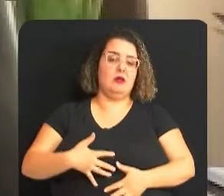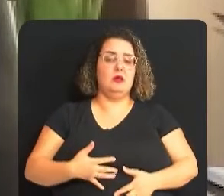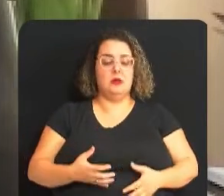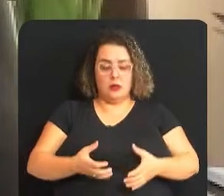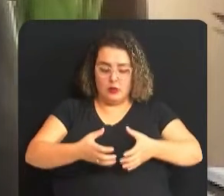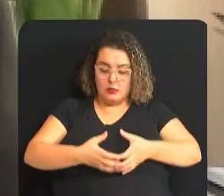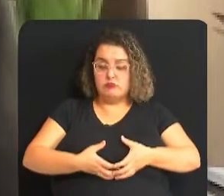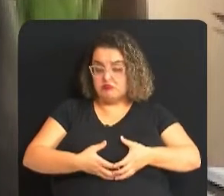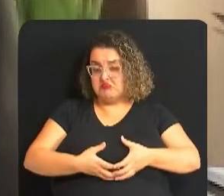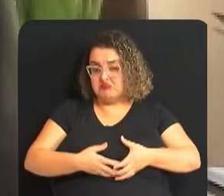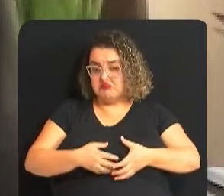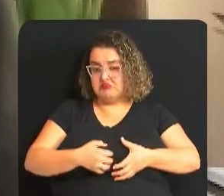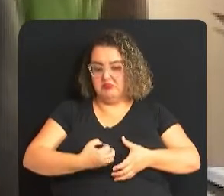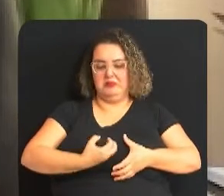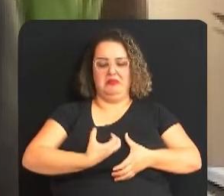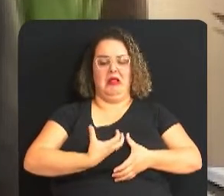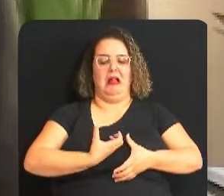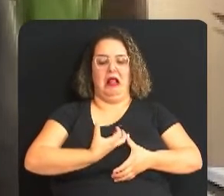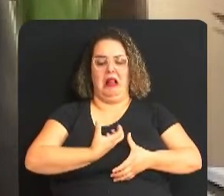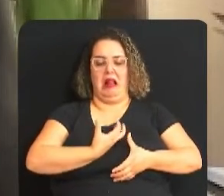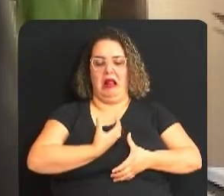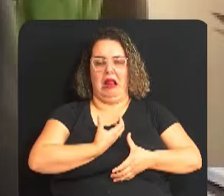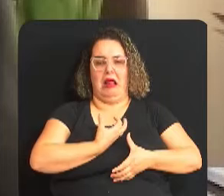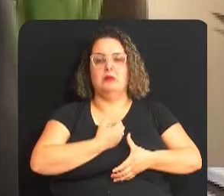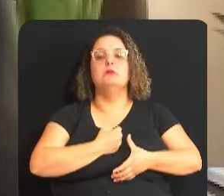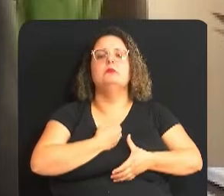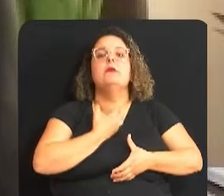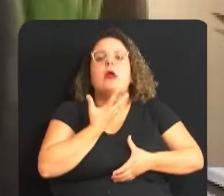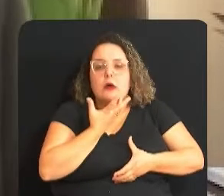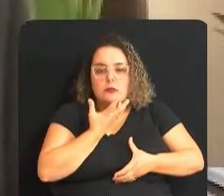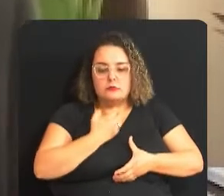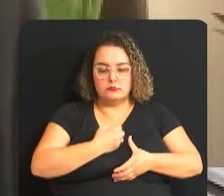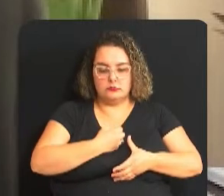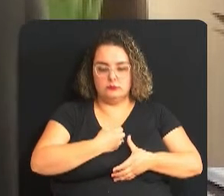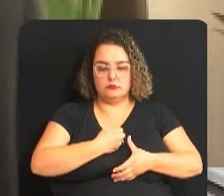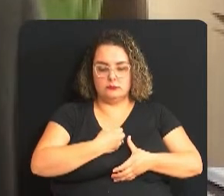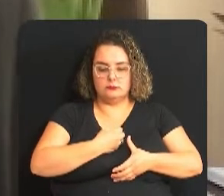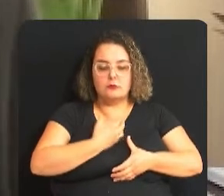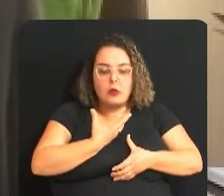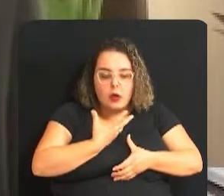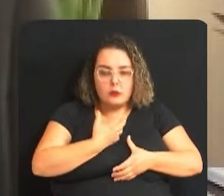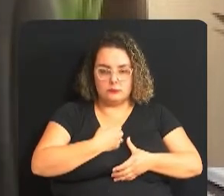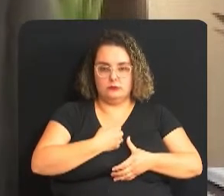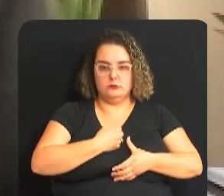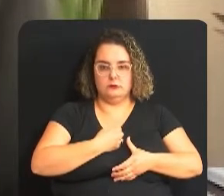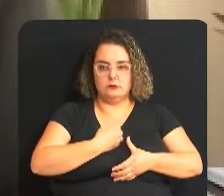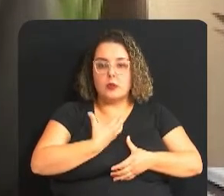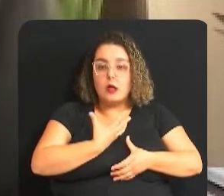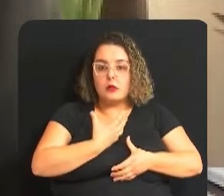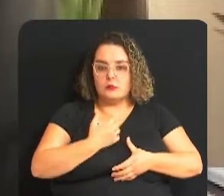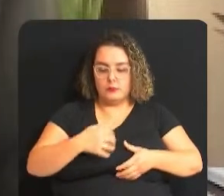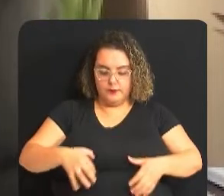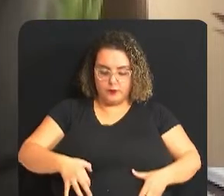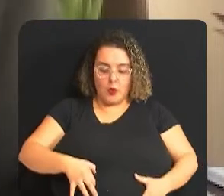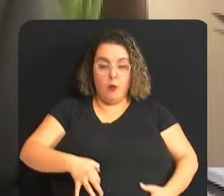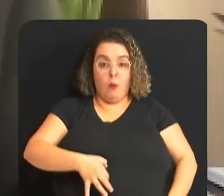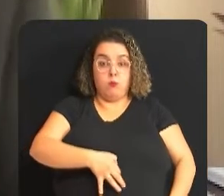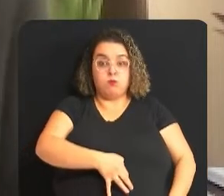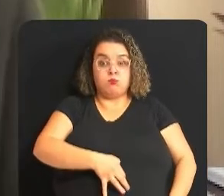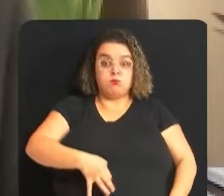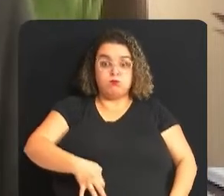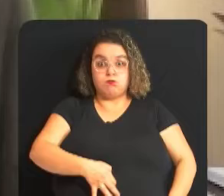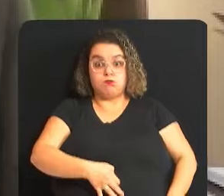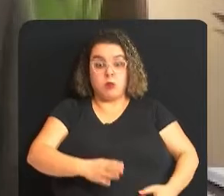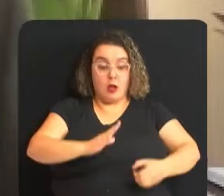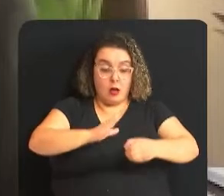pode reclamar com queimação, com refluxo. O intestino pode reclamar porque está entupido. A privada está